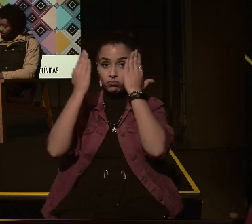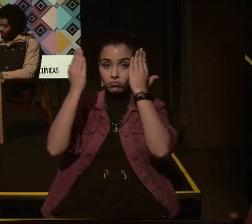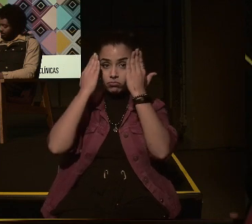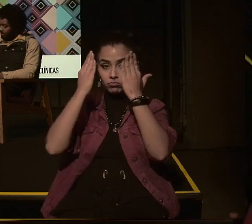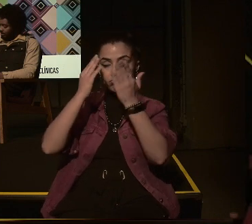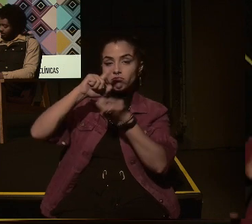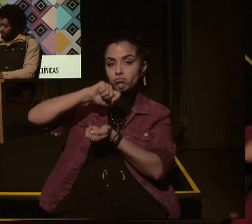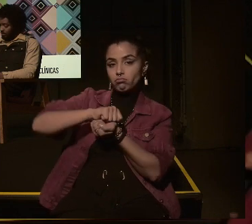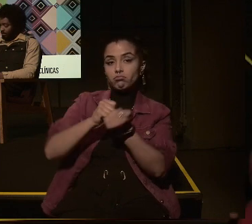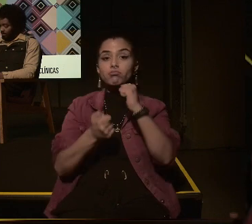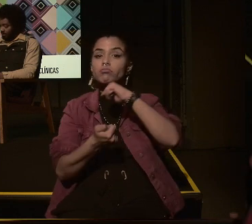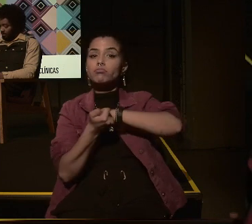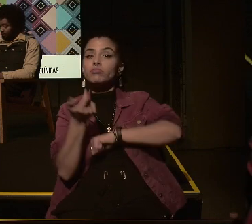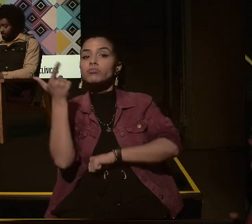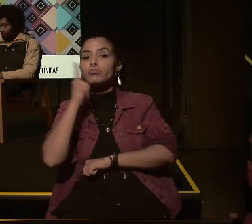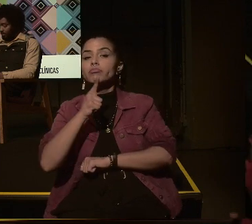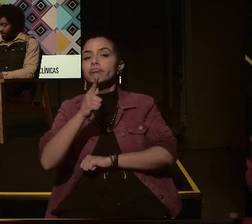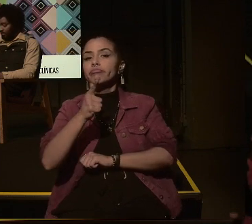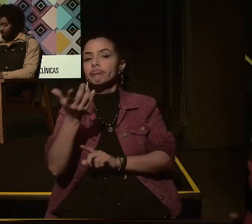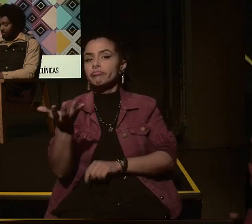normal.